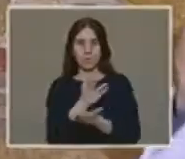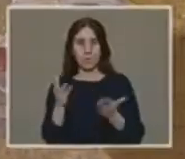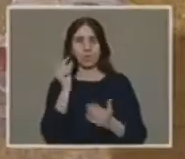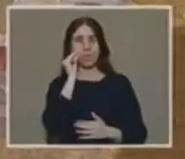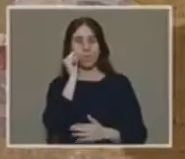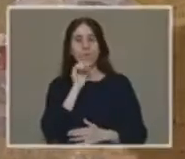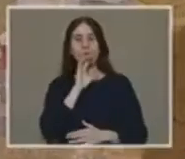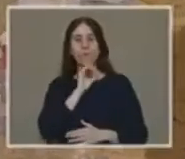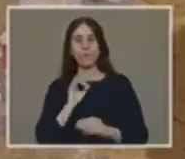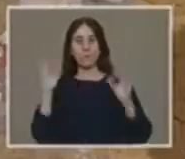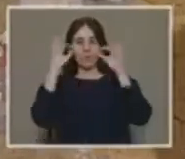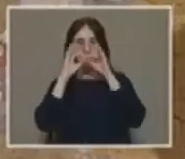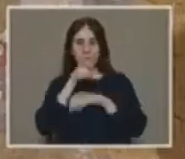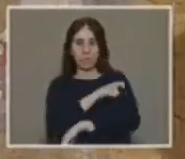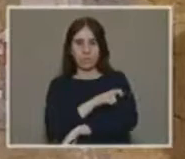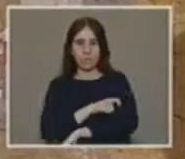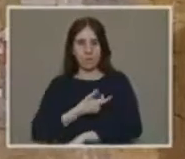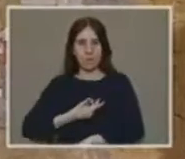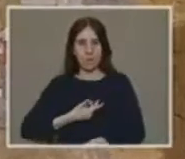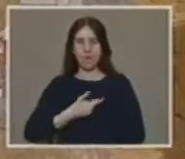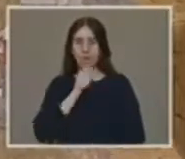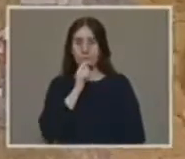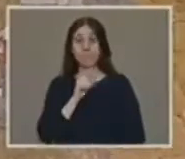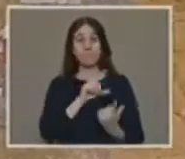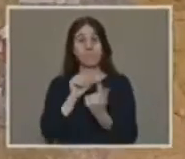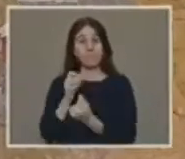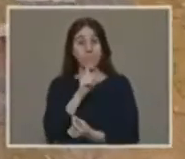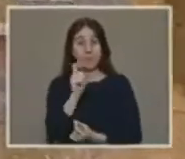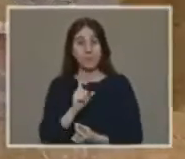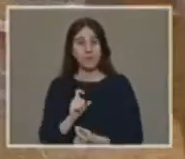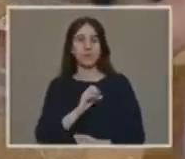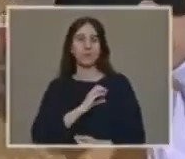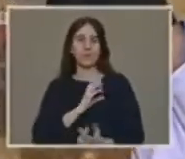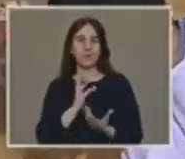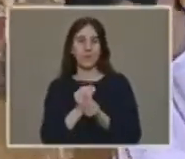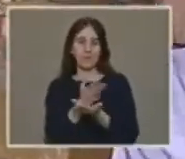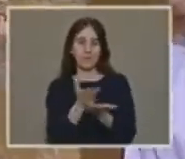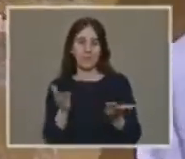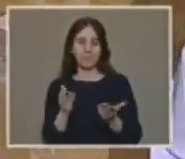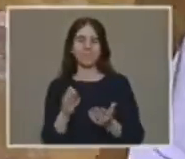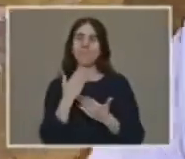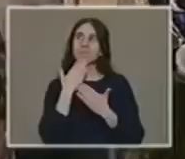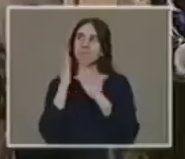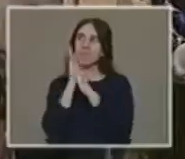Pai, Filho e Espírito Santo. Ide em paz e o Senhor vos acompanhe.